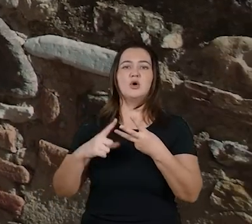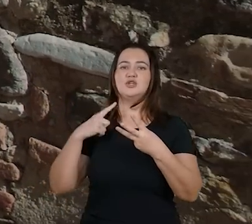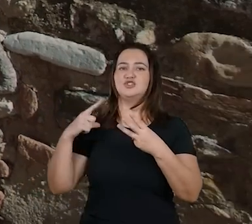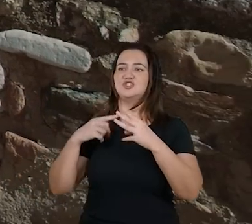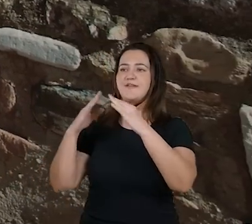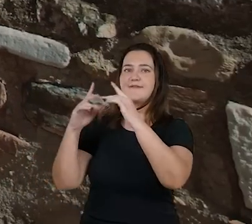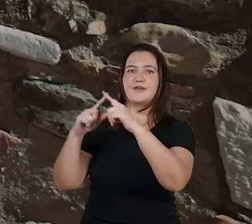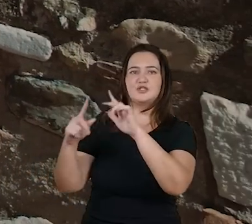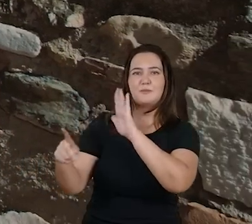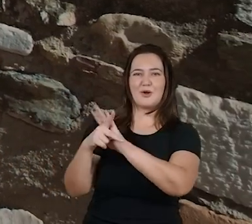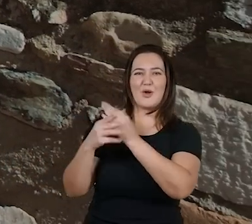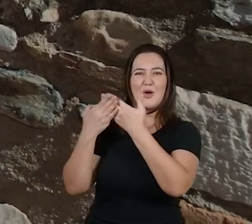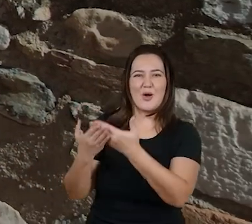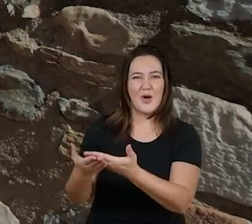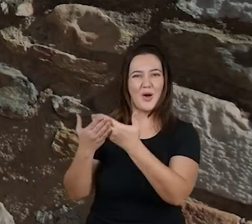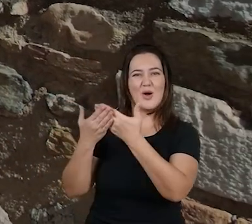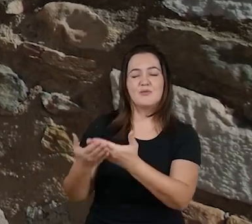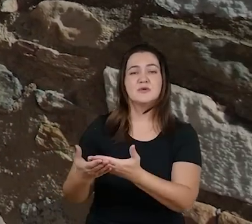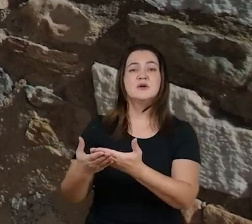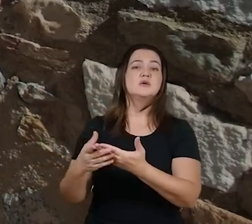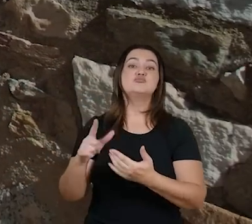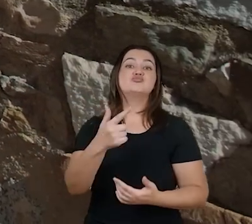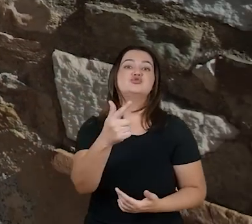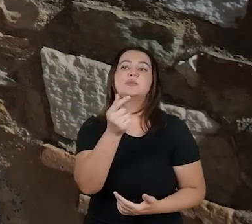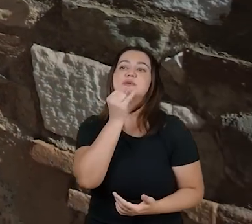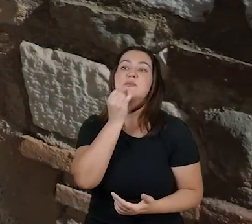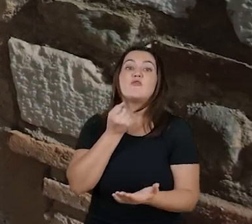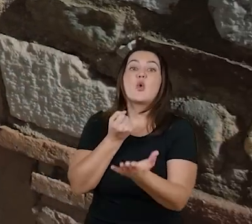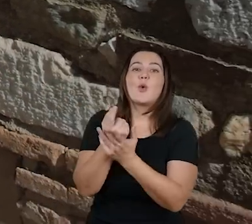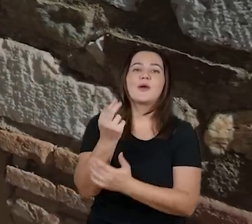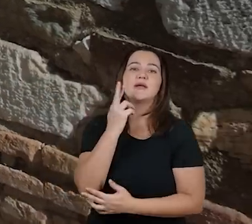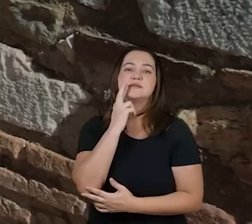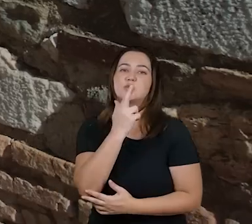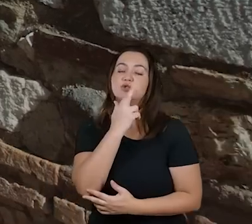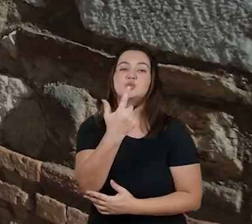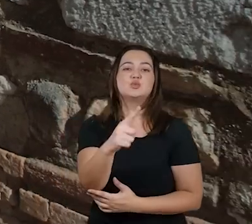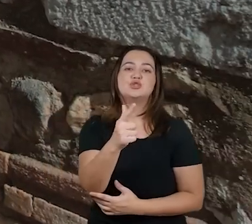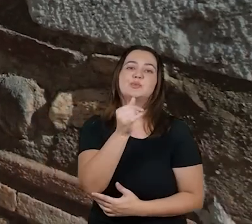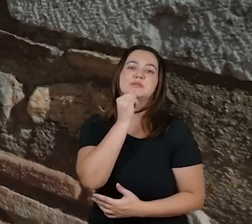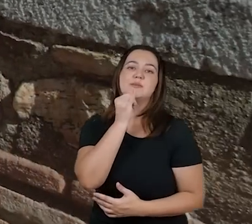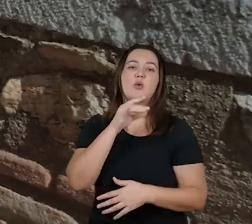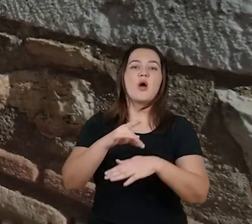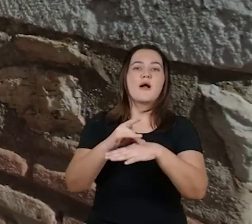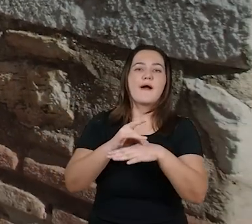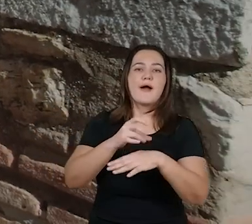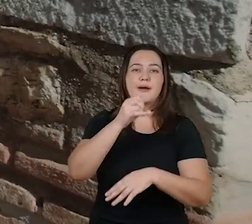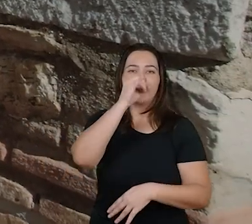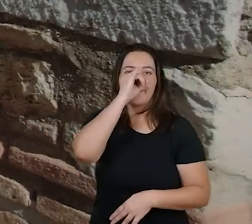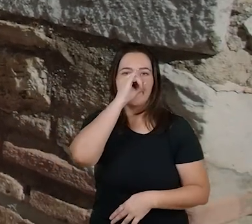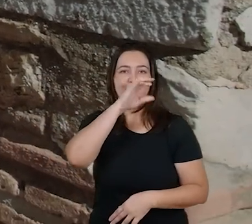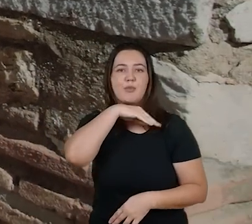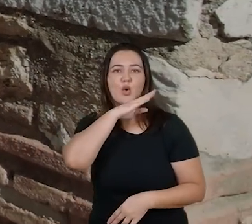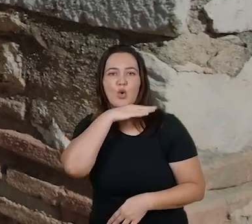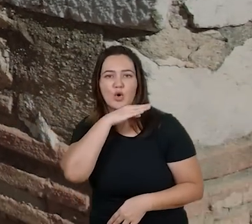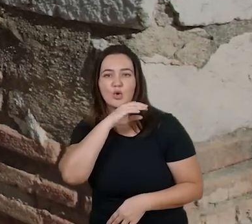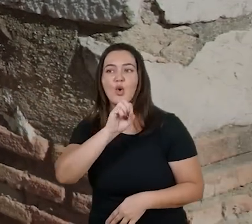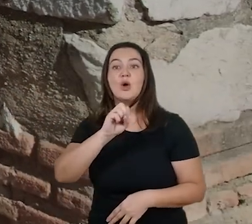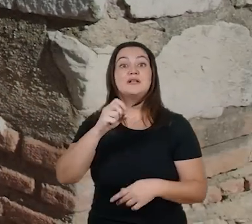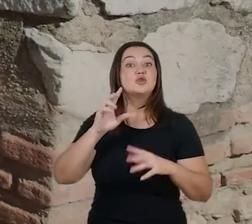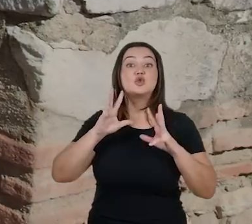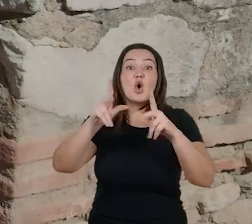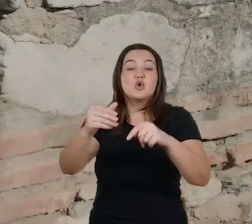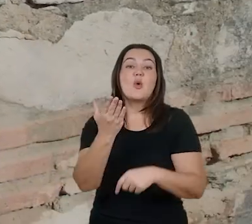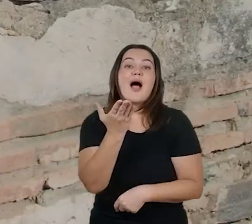você encontraria uma carne de porco para comprar nesse lugar aqui, ou um alimento que não fosse kasher.